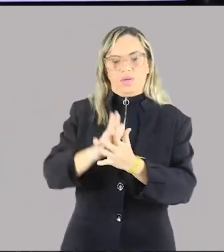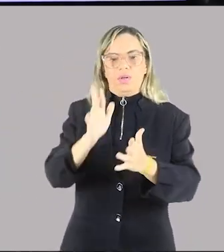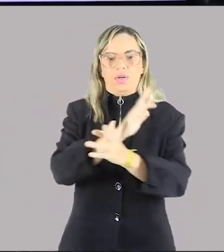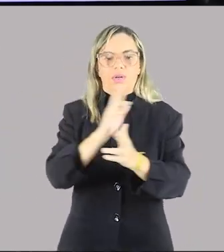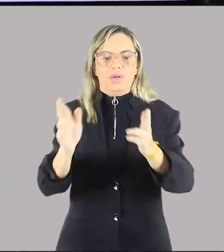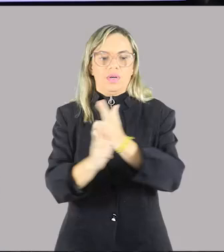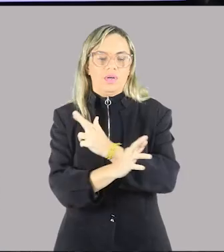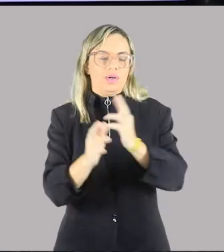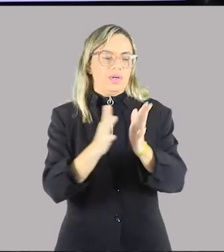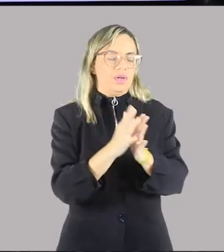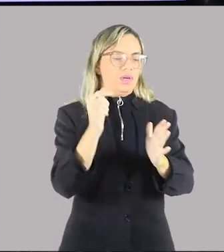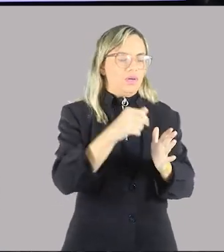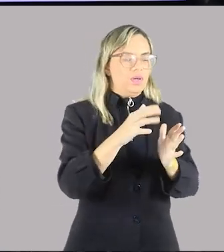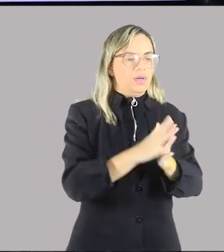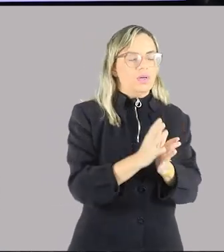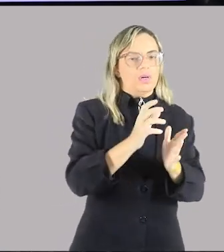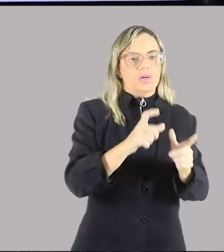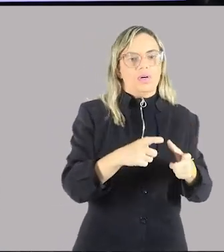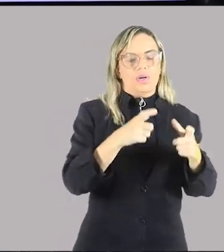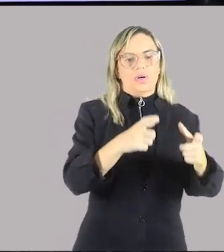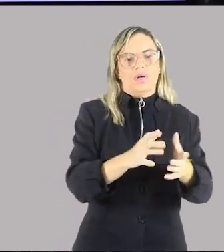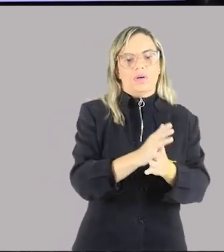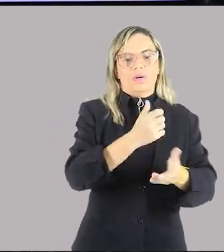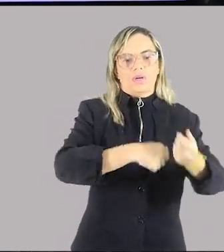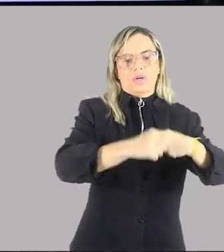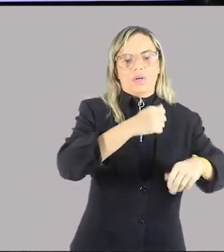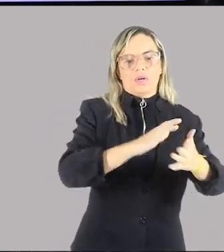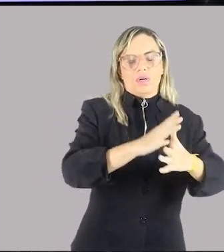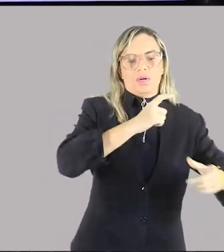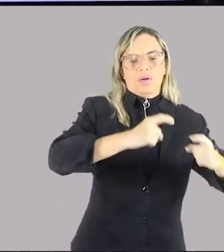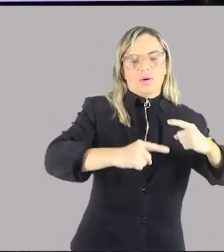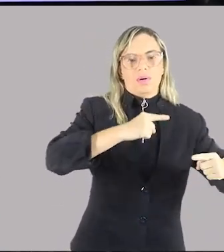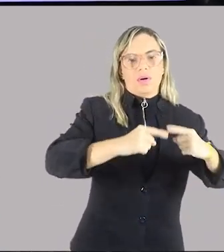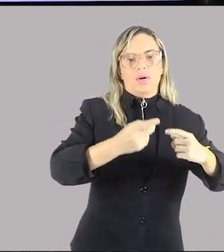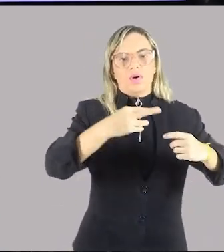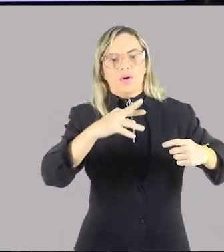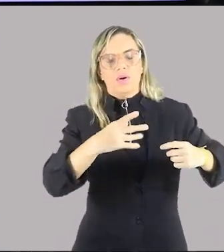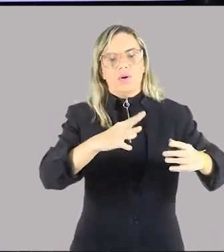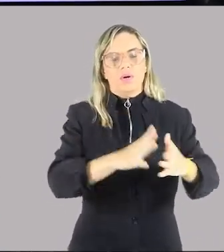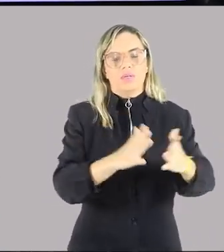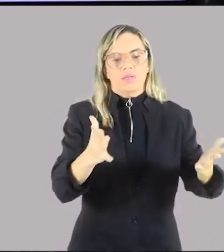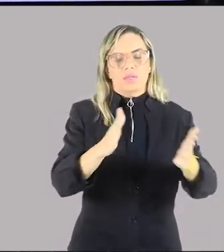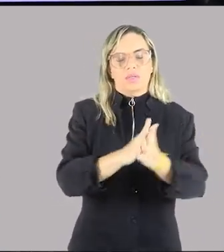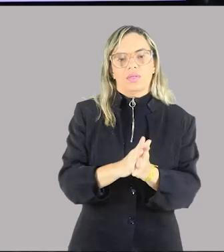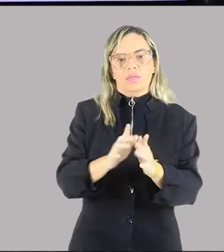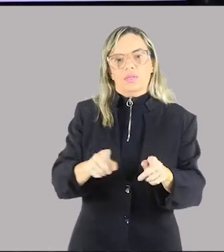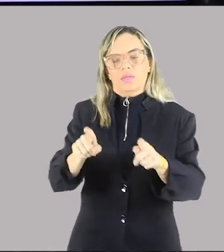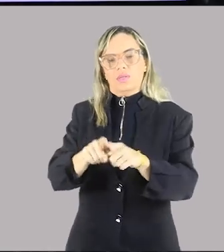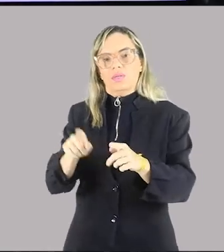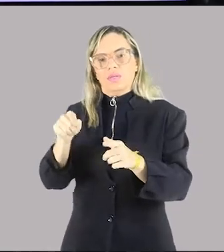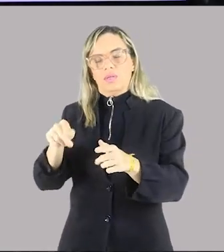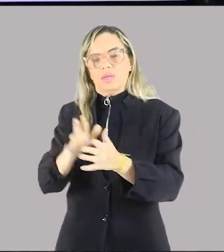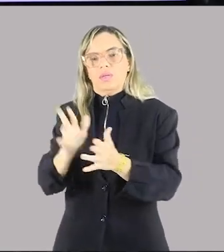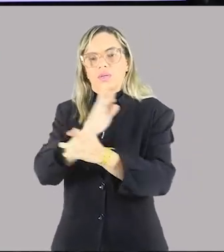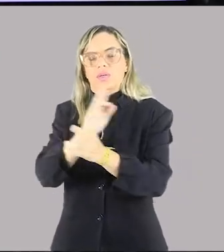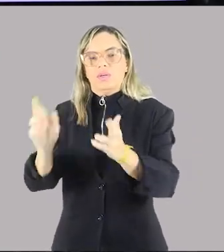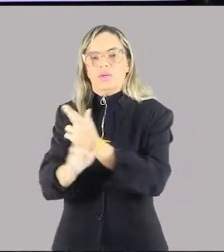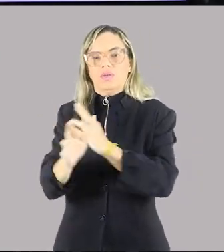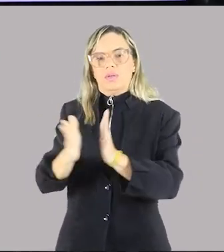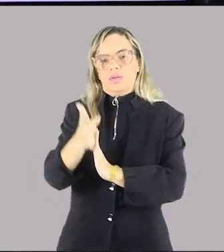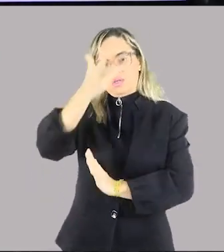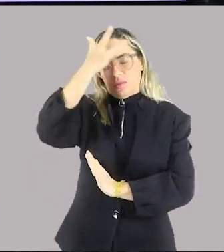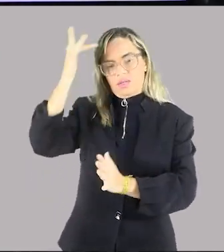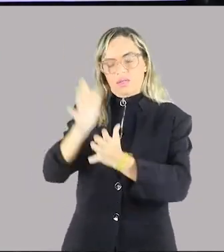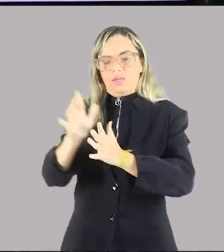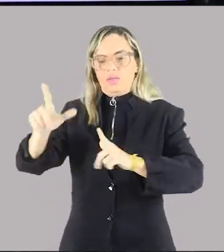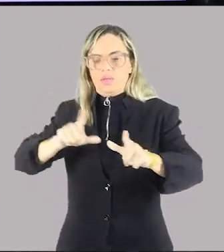das entidades administrativas, das entidades políticas, dos órgãos e com as pessoas que efetivamente estão ali